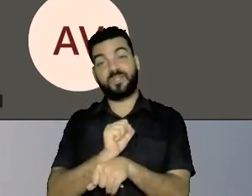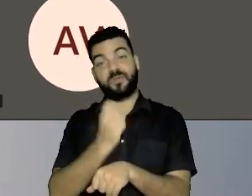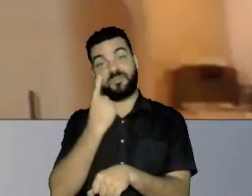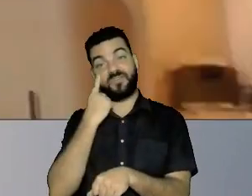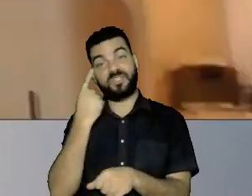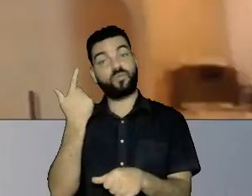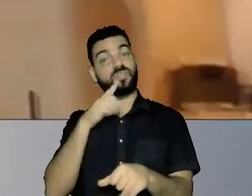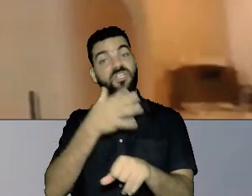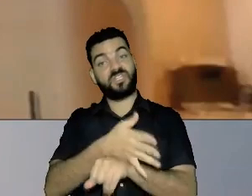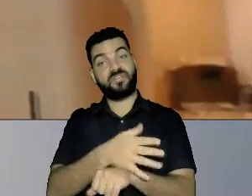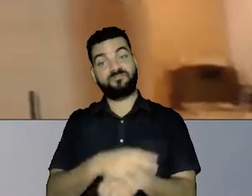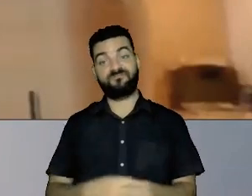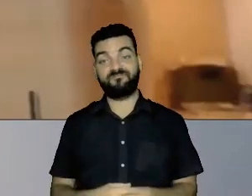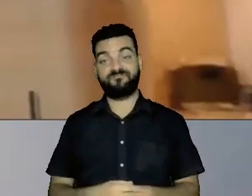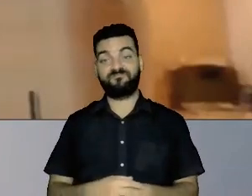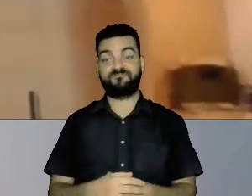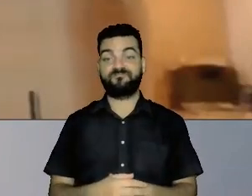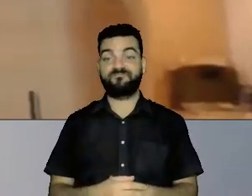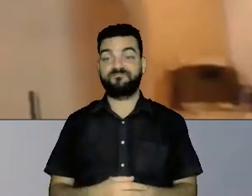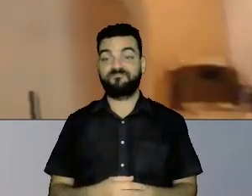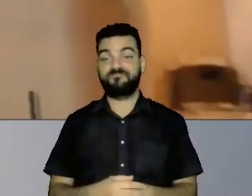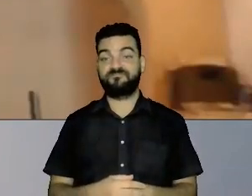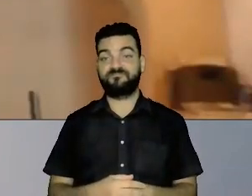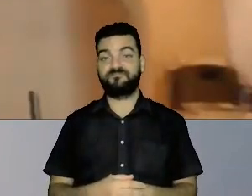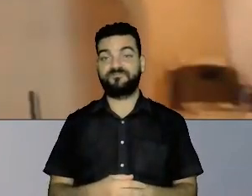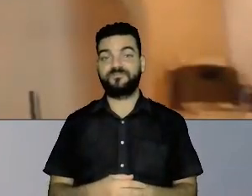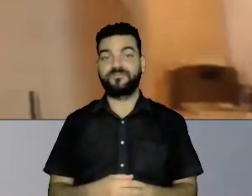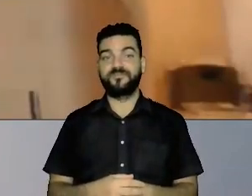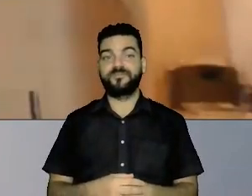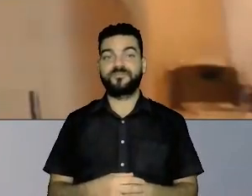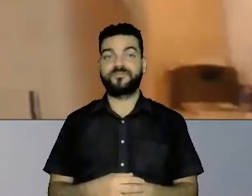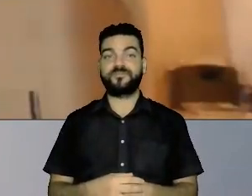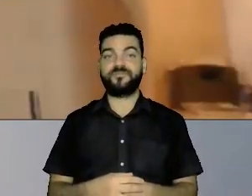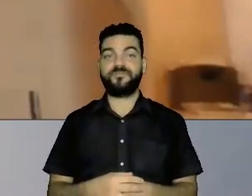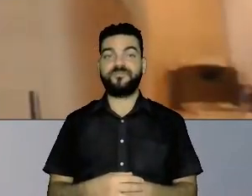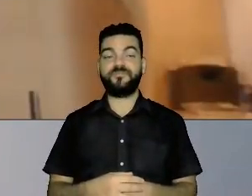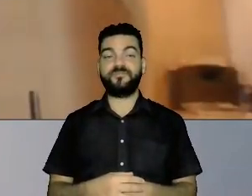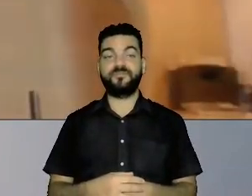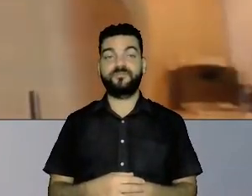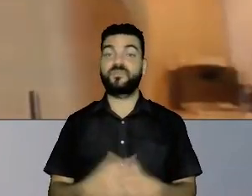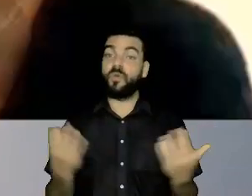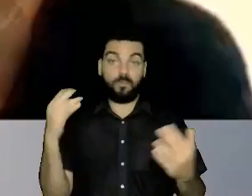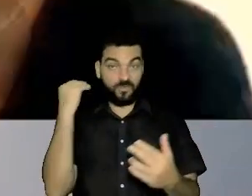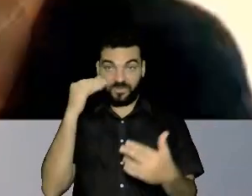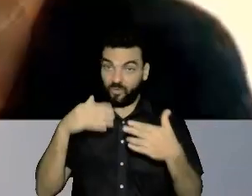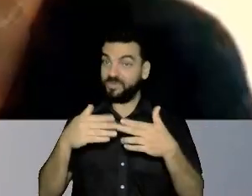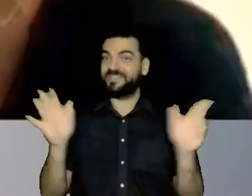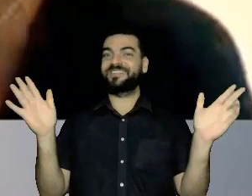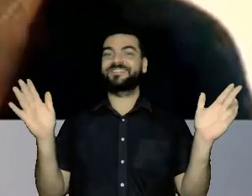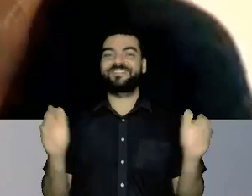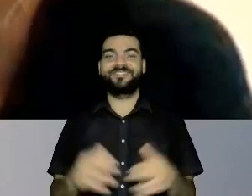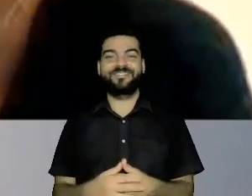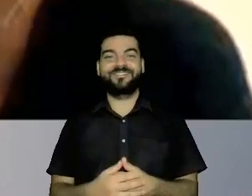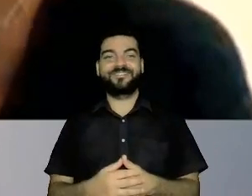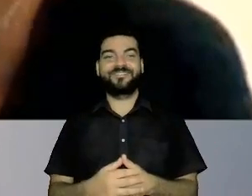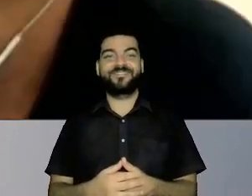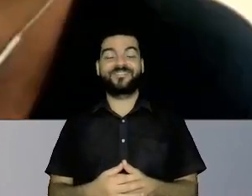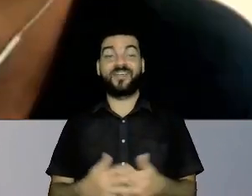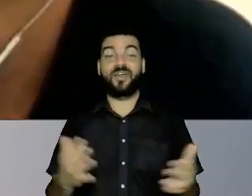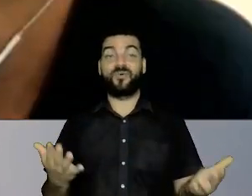assunto até que ela consiga entrar. E, bom, sem mais delongas, eu quero,